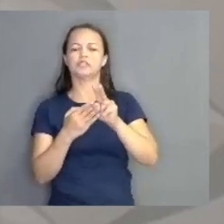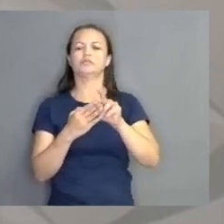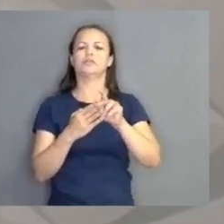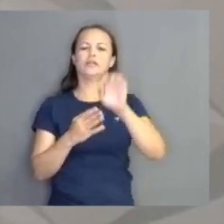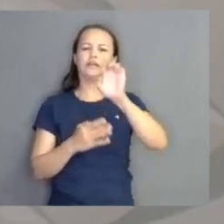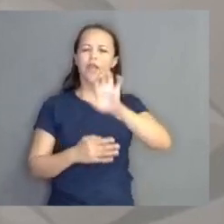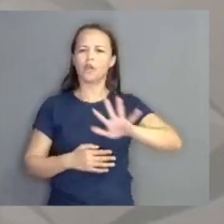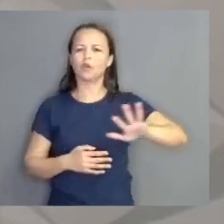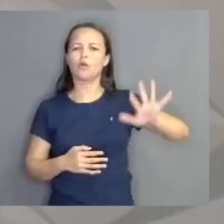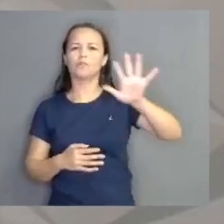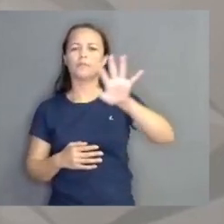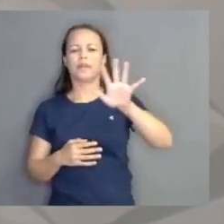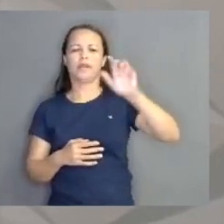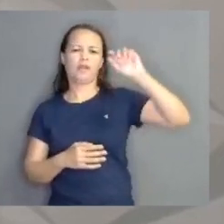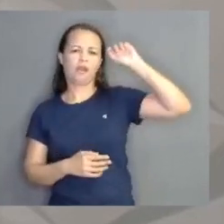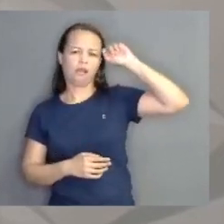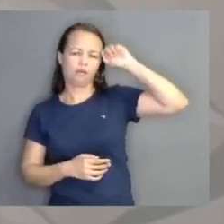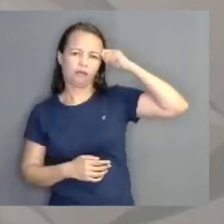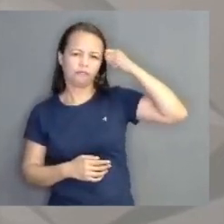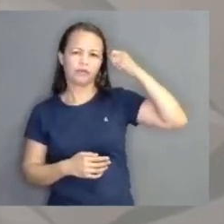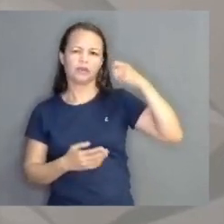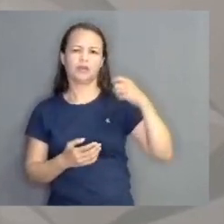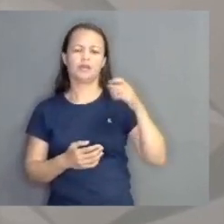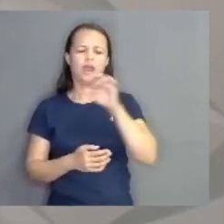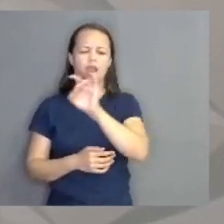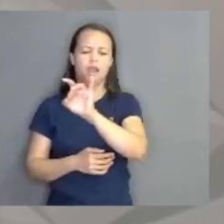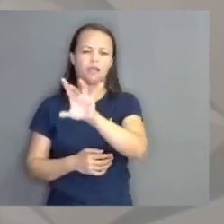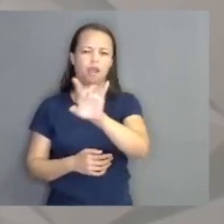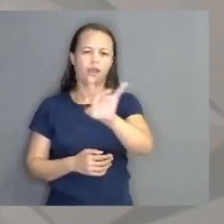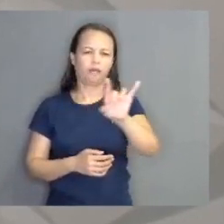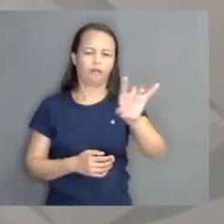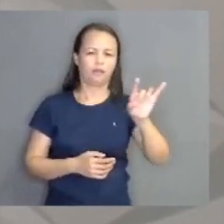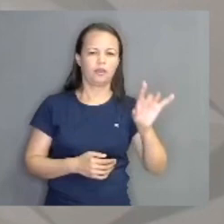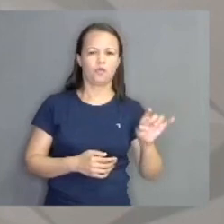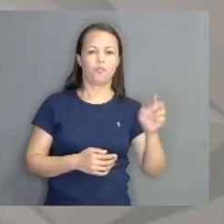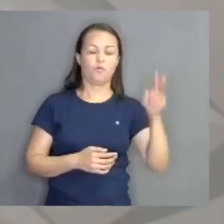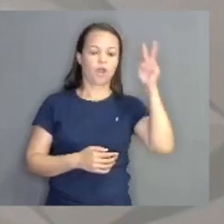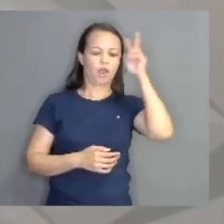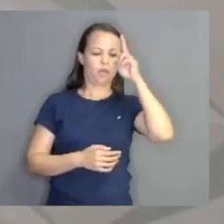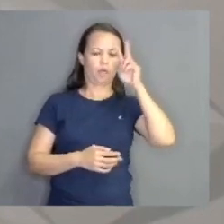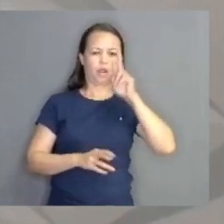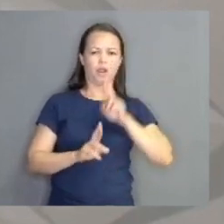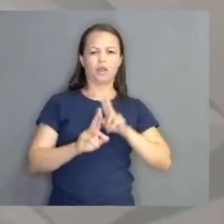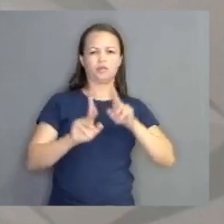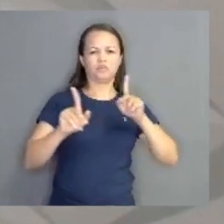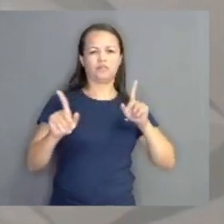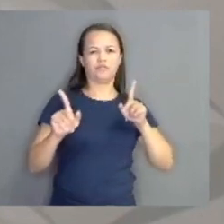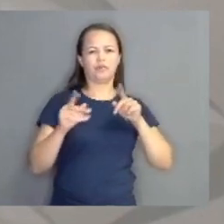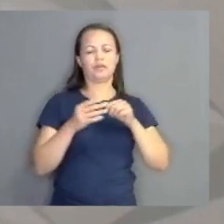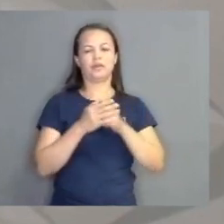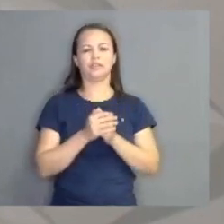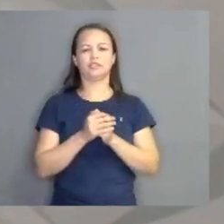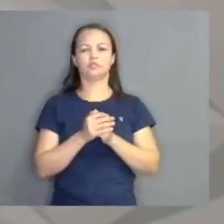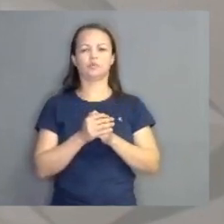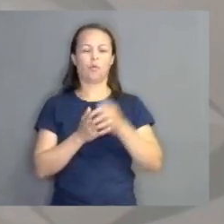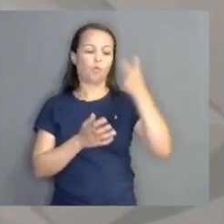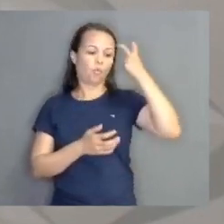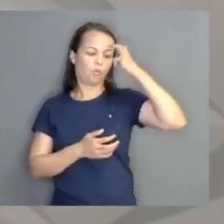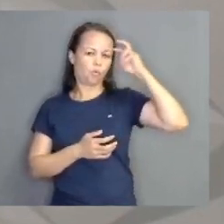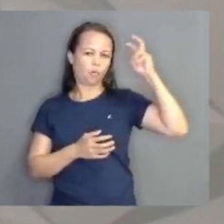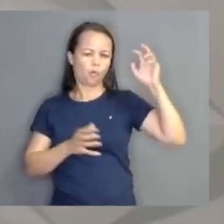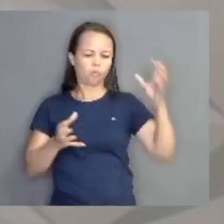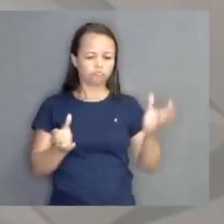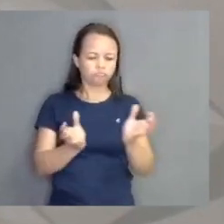africana, cada uma com a sua história, e mesclou, né, todo um conjunto cultural